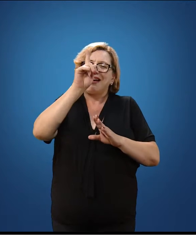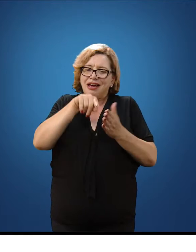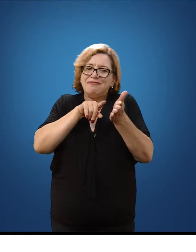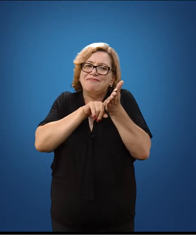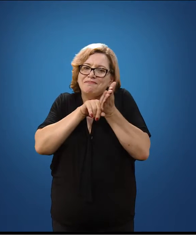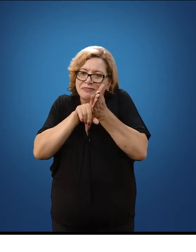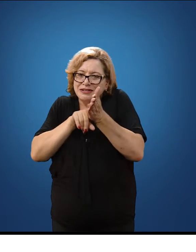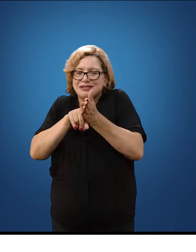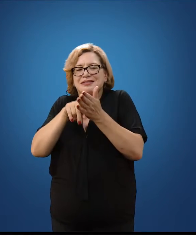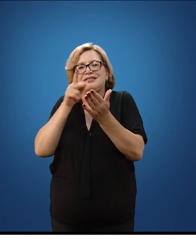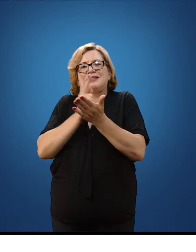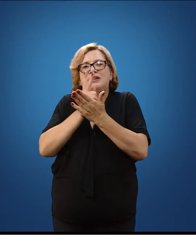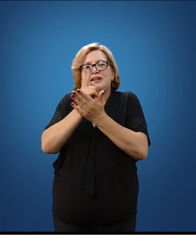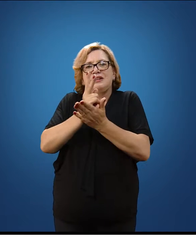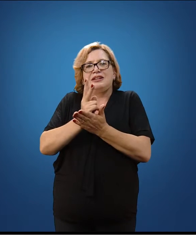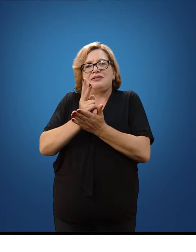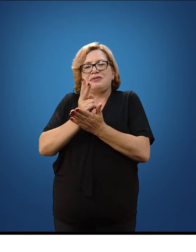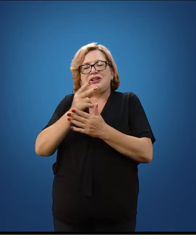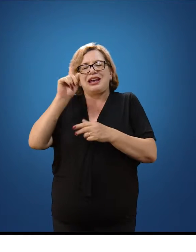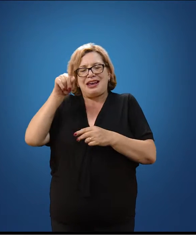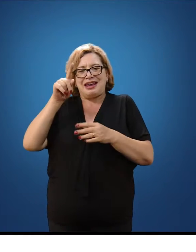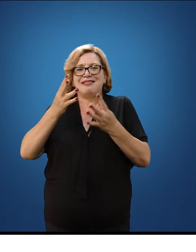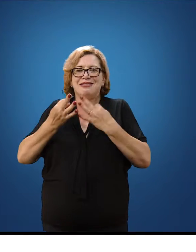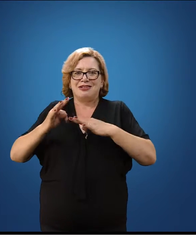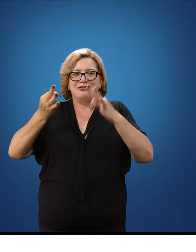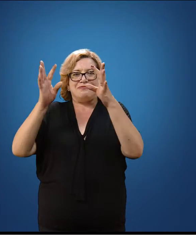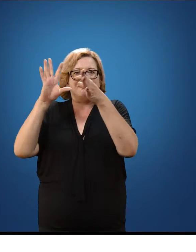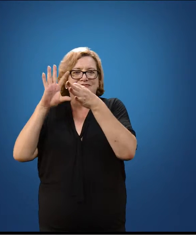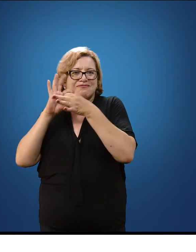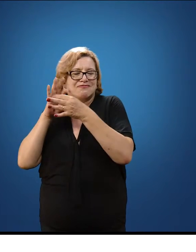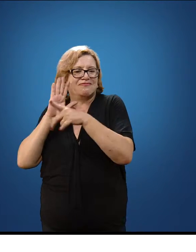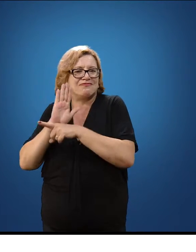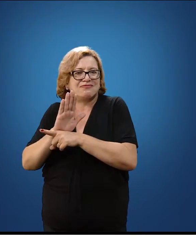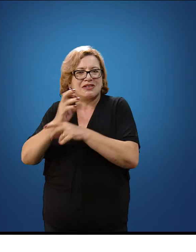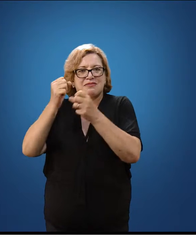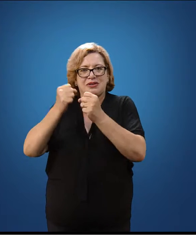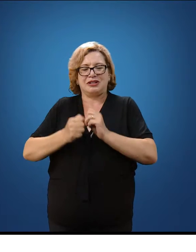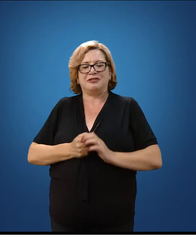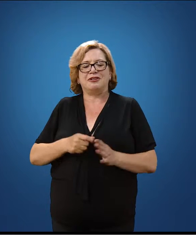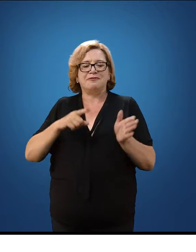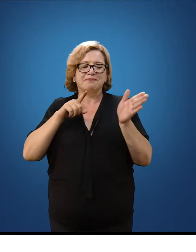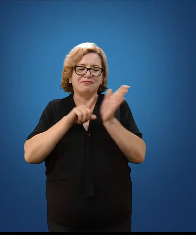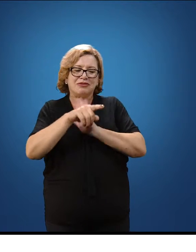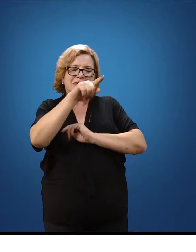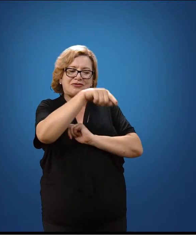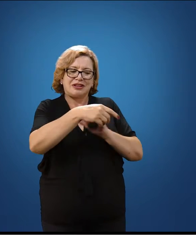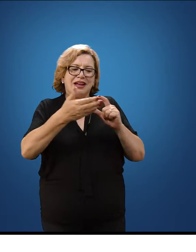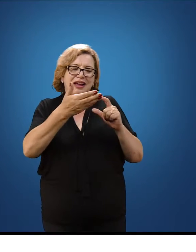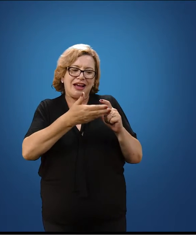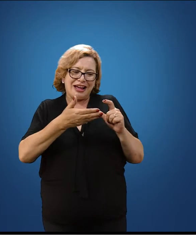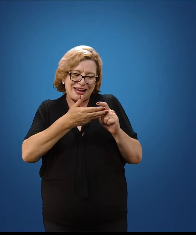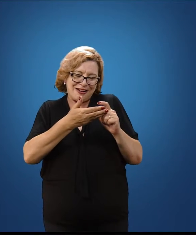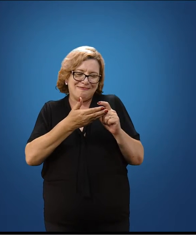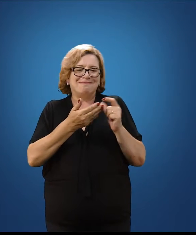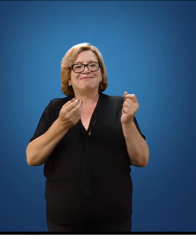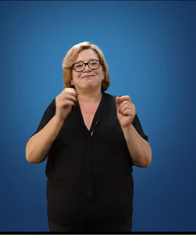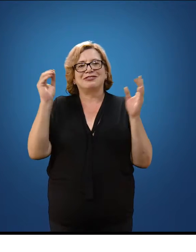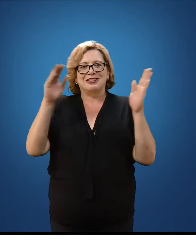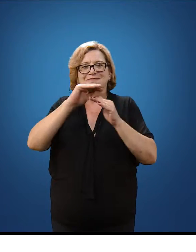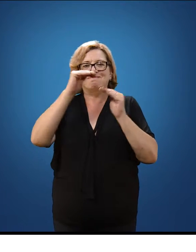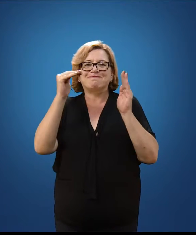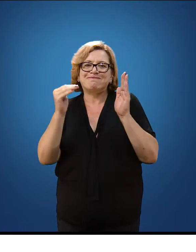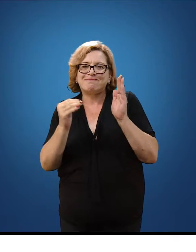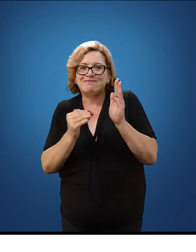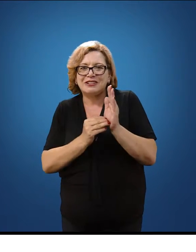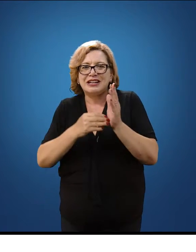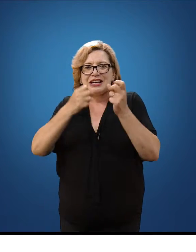atualizem-se. Ok, tecnologia como uma aliada mesmo. Exatamente. Professora Raquel, eu gostaria que você finalizasse então,